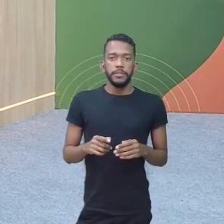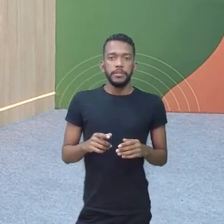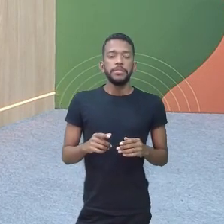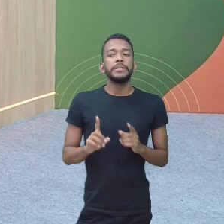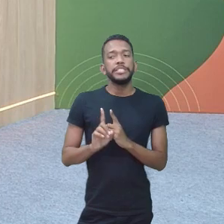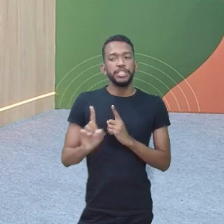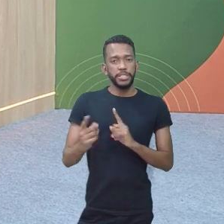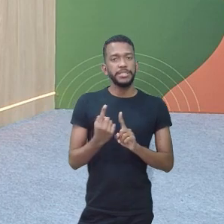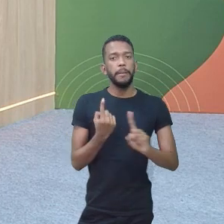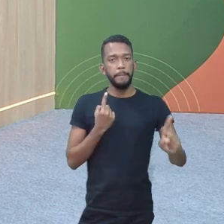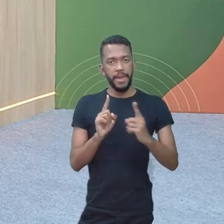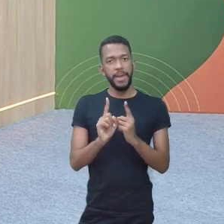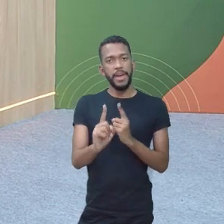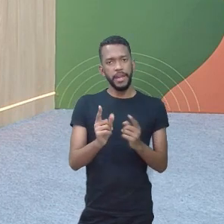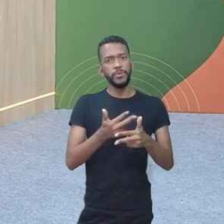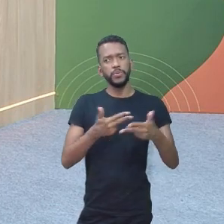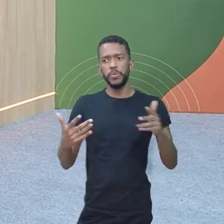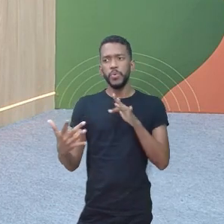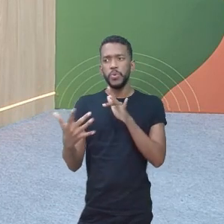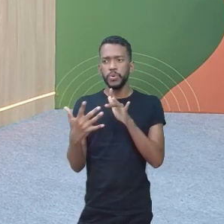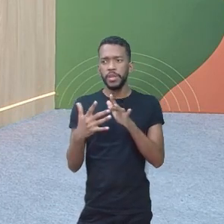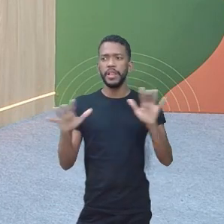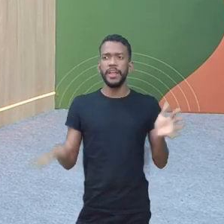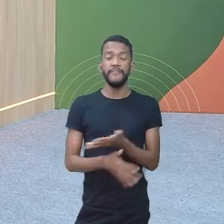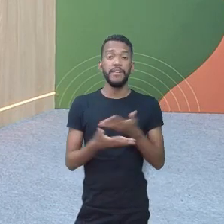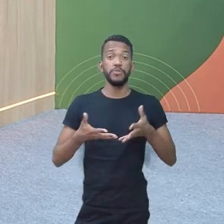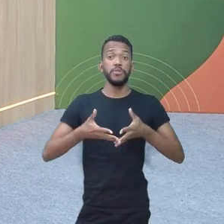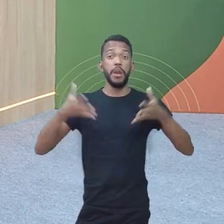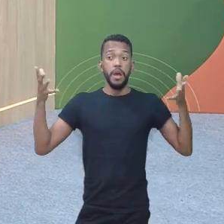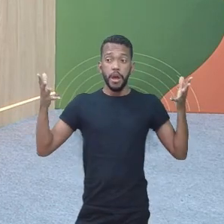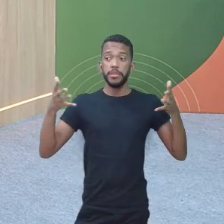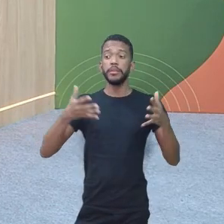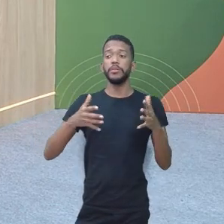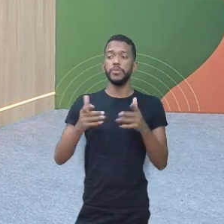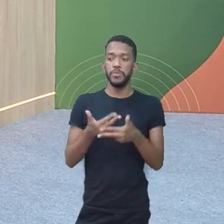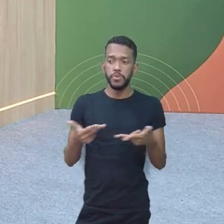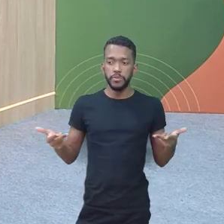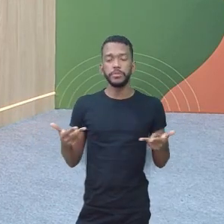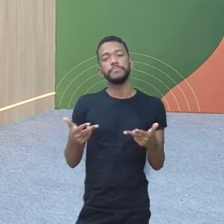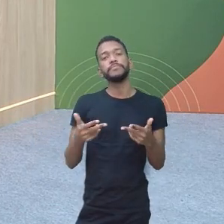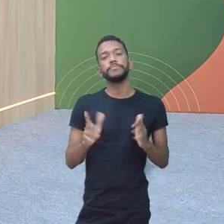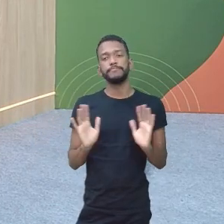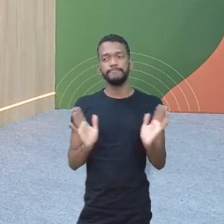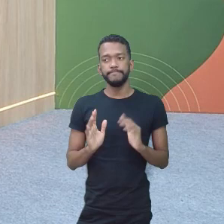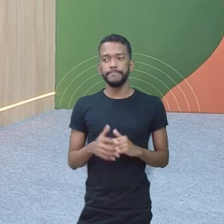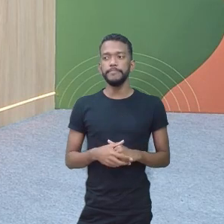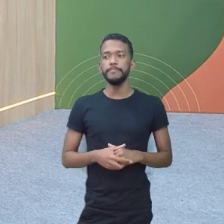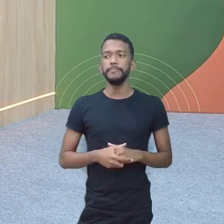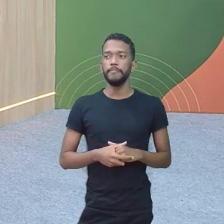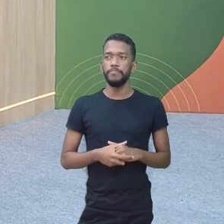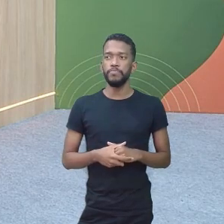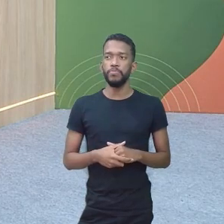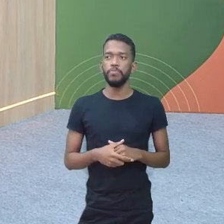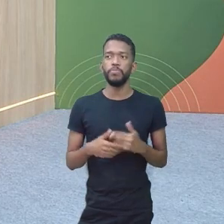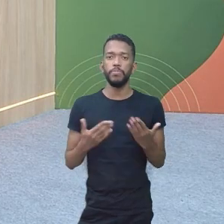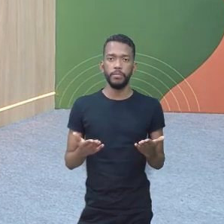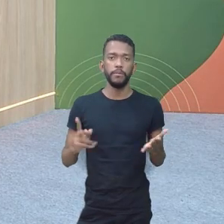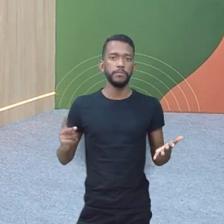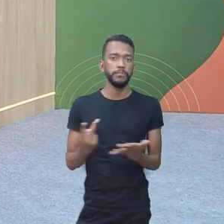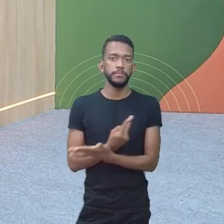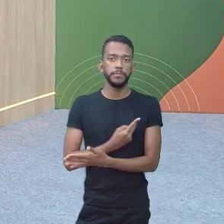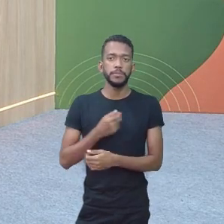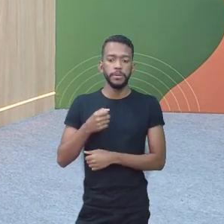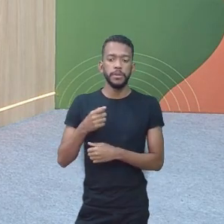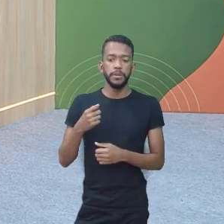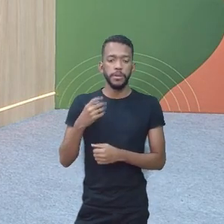tendo um distanciamento social, sem ter eventos grandiosos por conta do momento que a gente está vivendo, ele ocorreu no